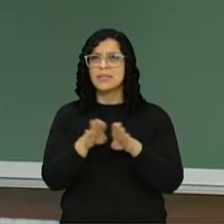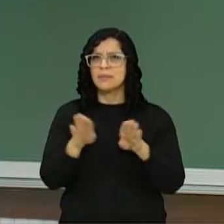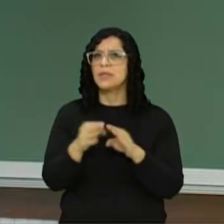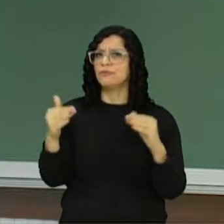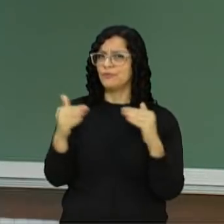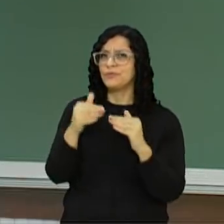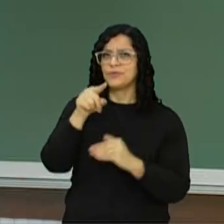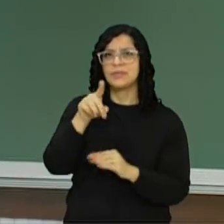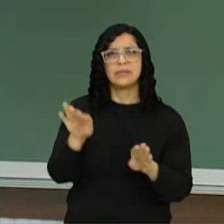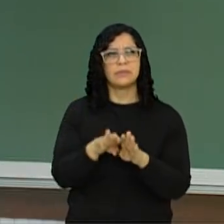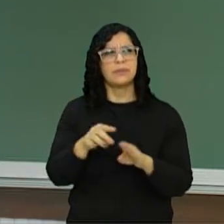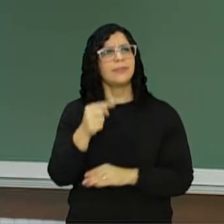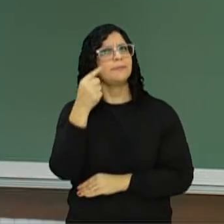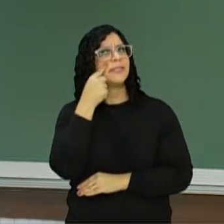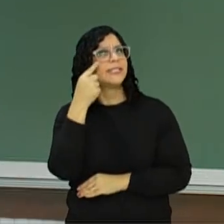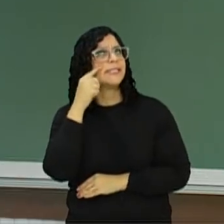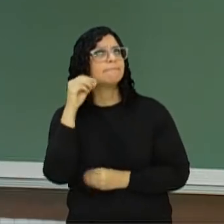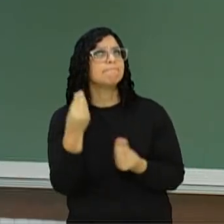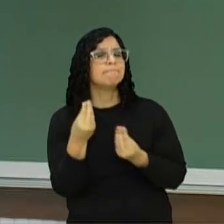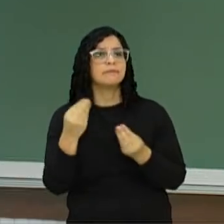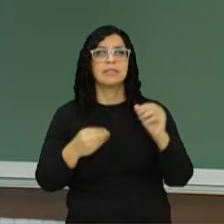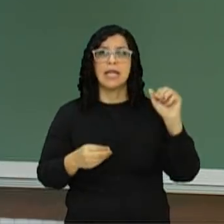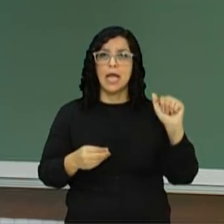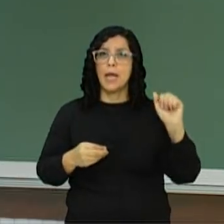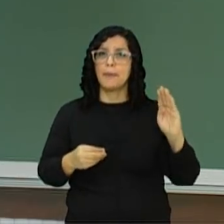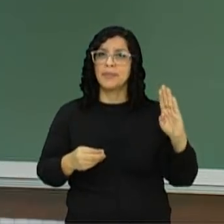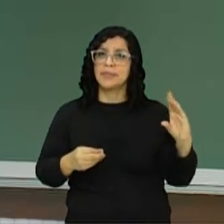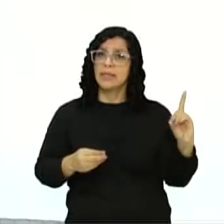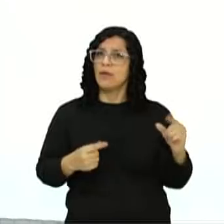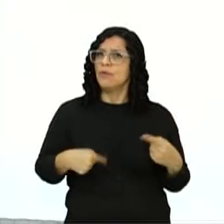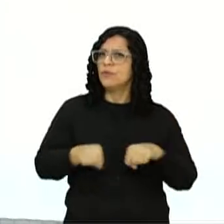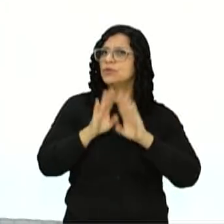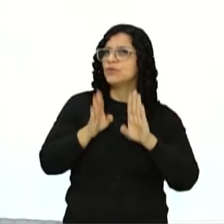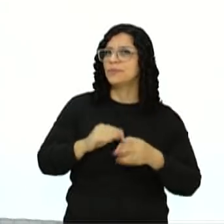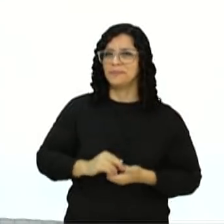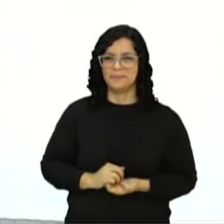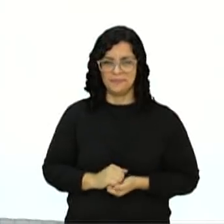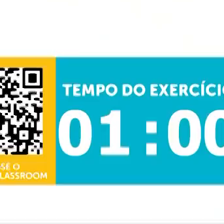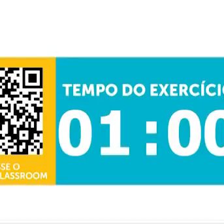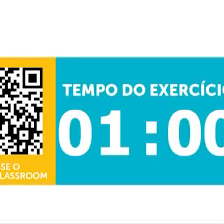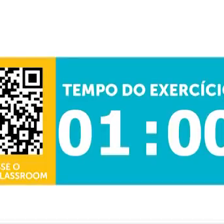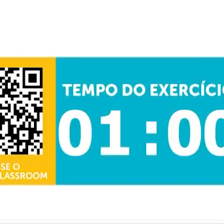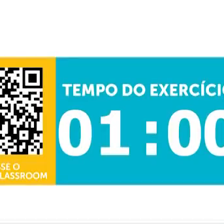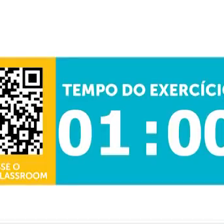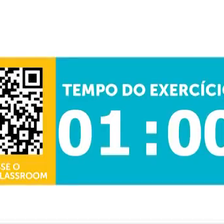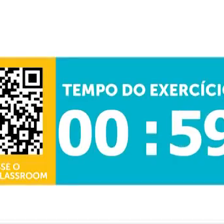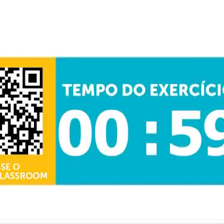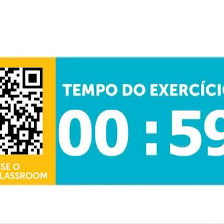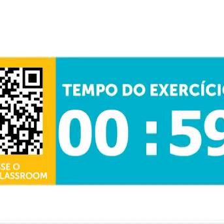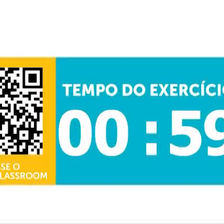com vocês. Tem que pensar um pouco mais, mas eu já volto para ajudar vocês.